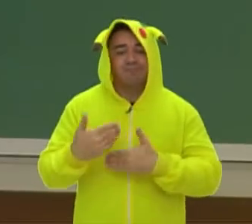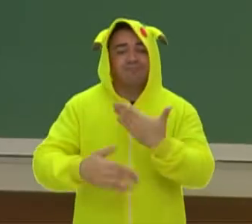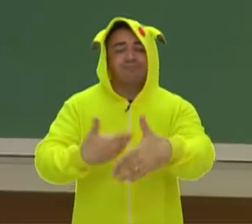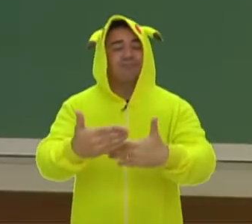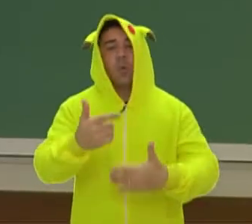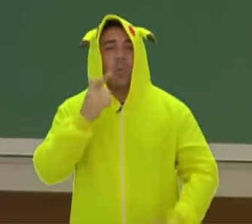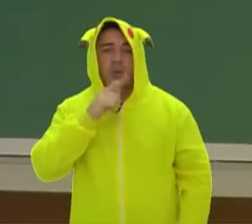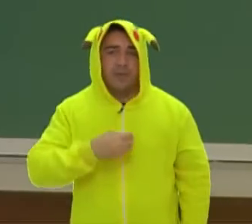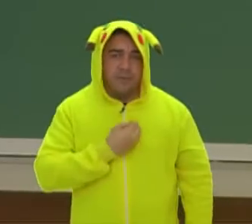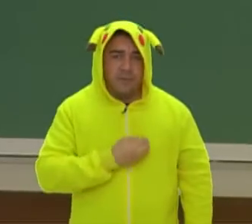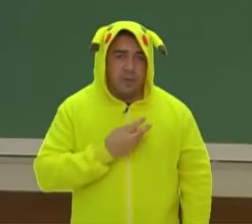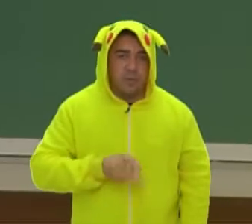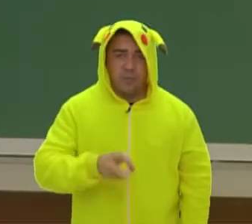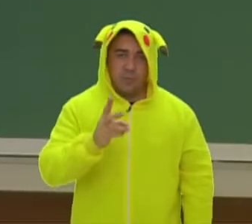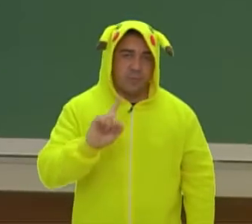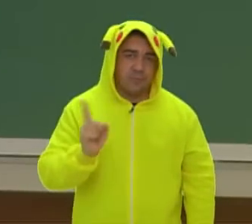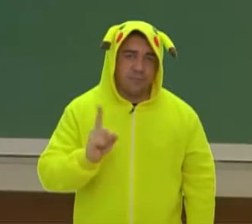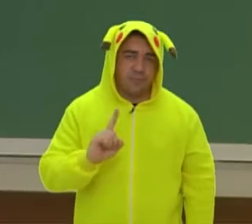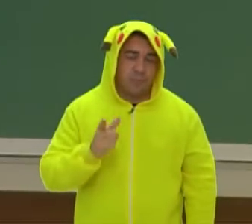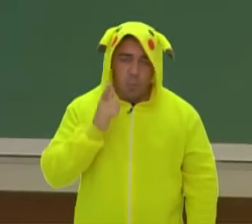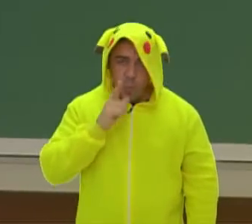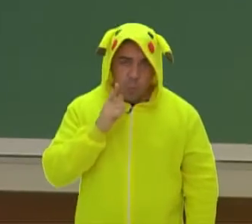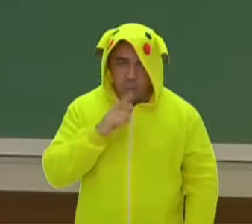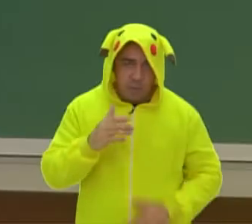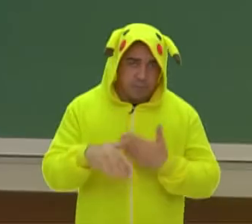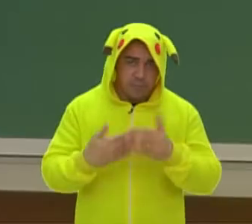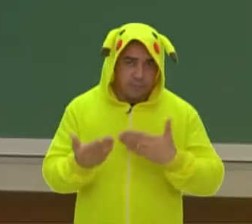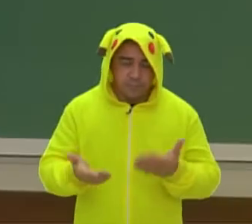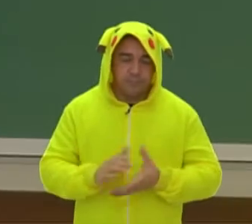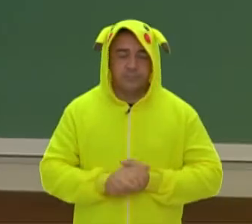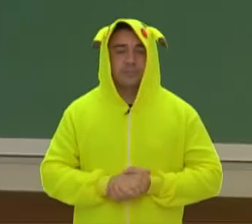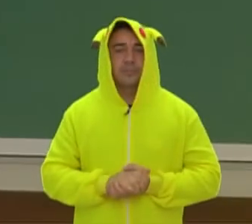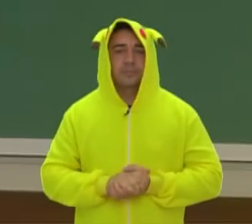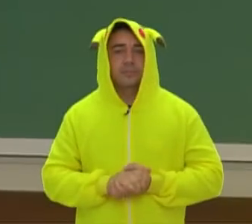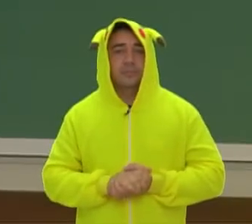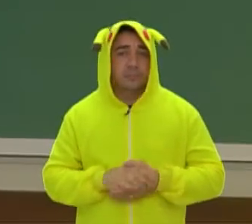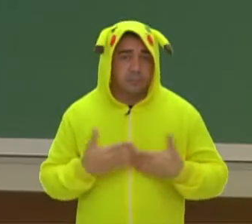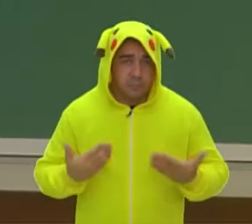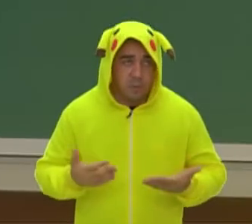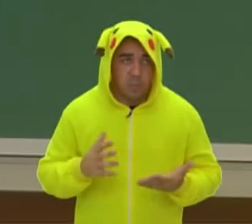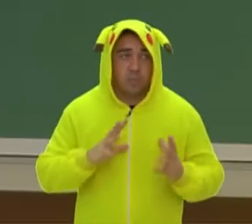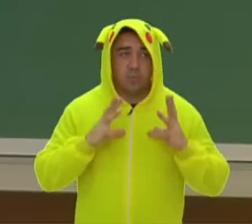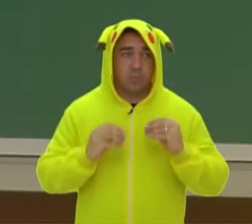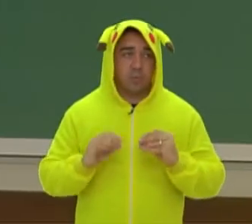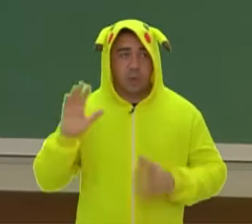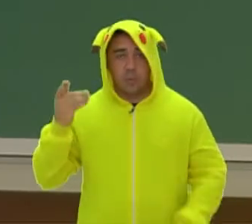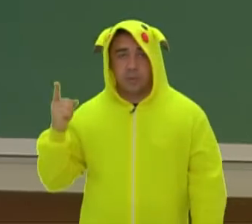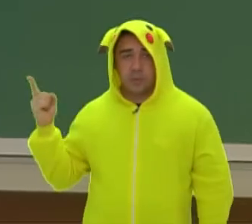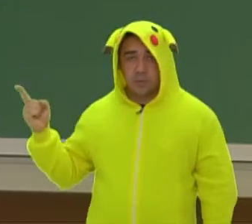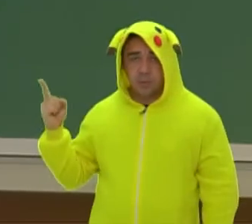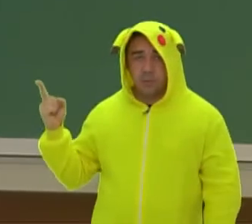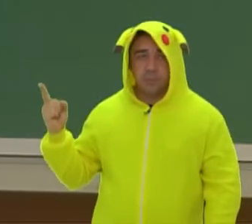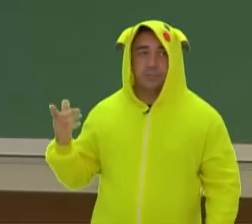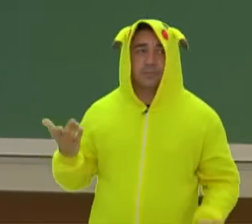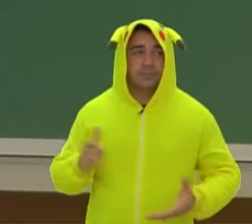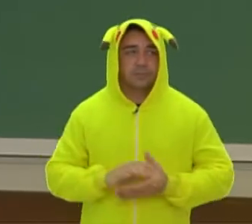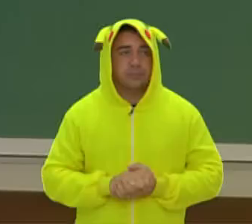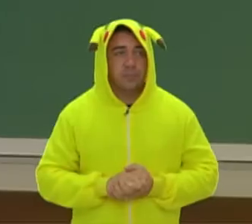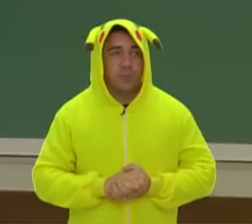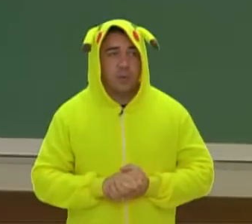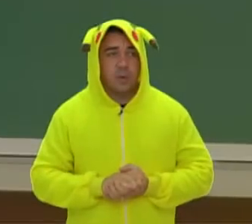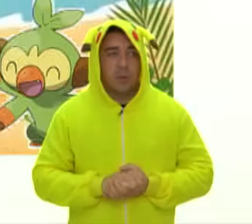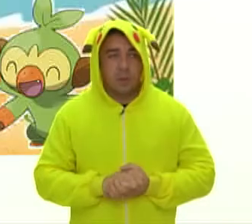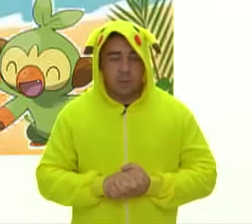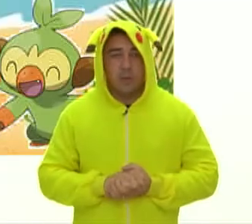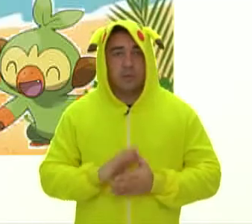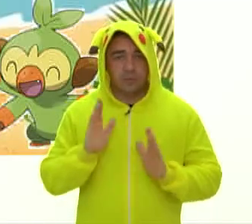conseguir continuar dispersando os seus descendentes. Tá? Então, tudo isso aconteceu aqui, ó, isolamento reprodutivo e, por último,